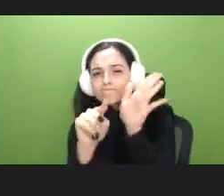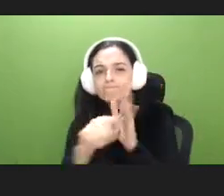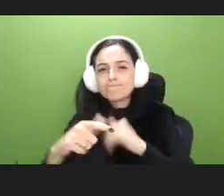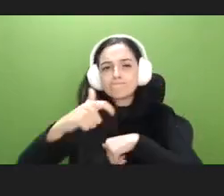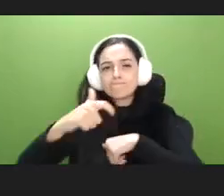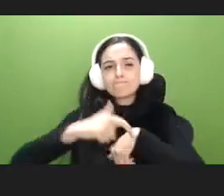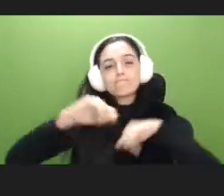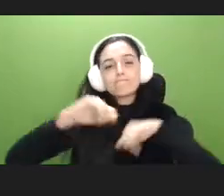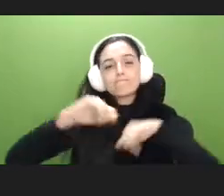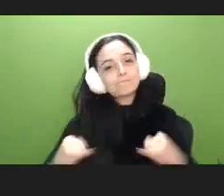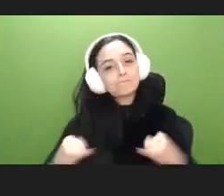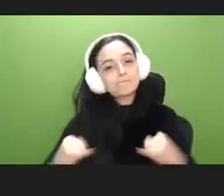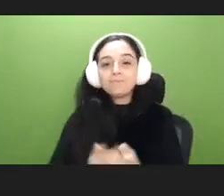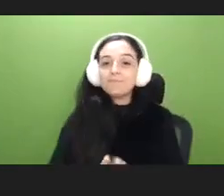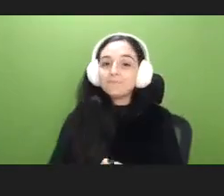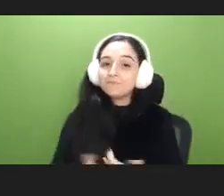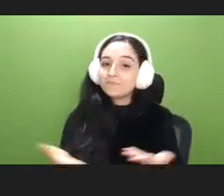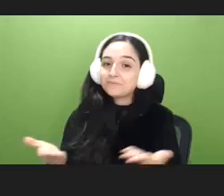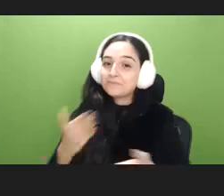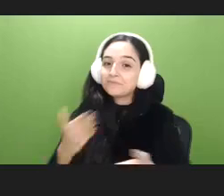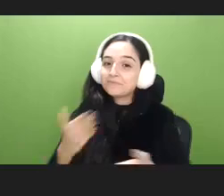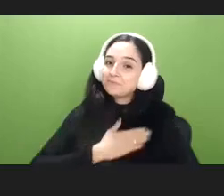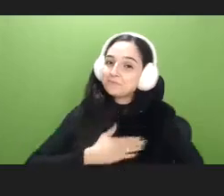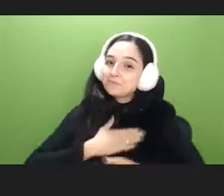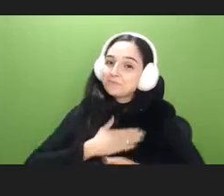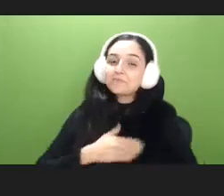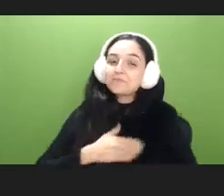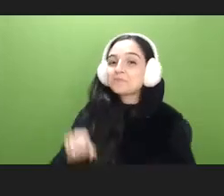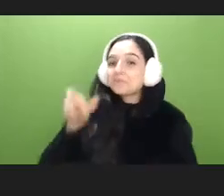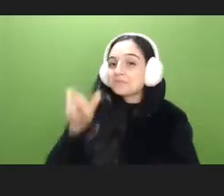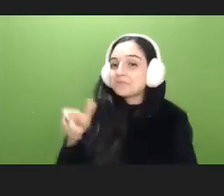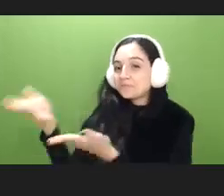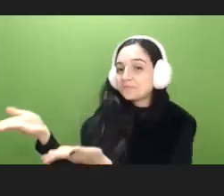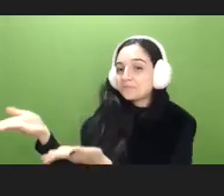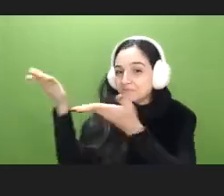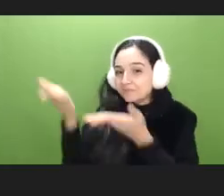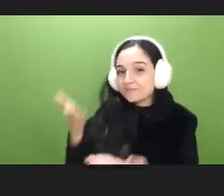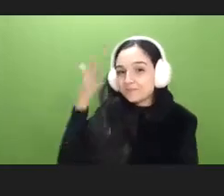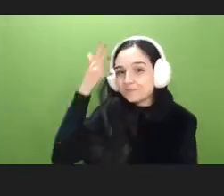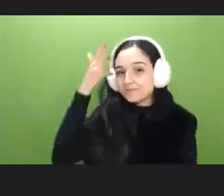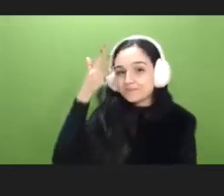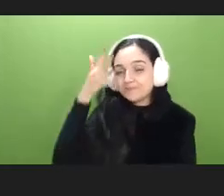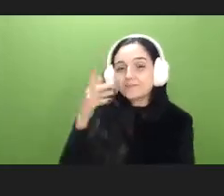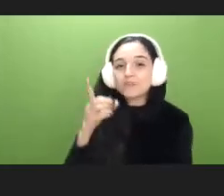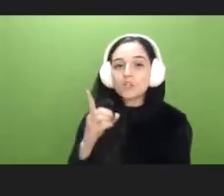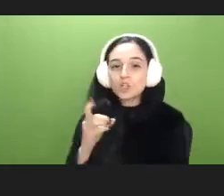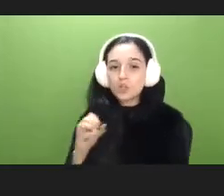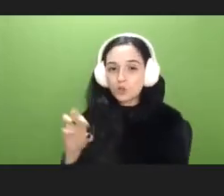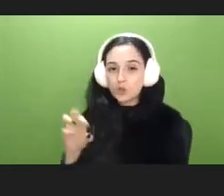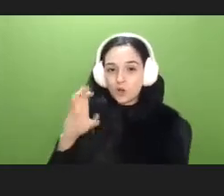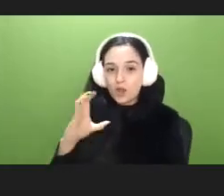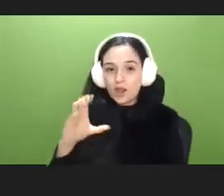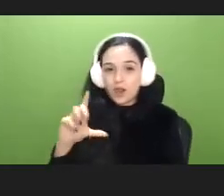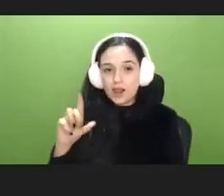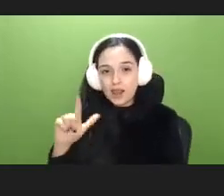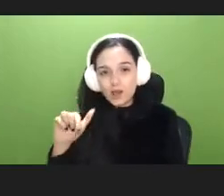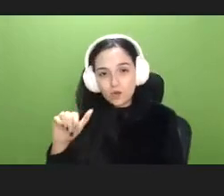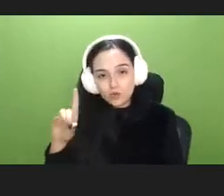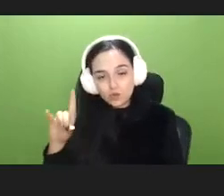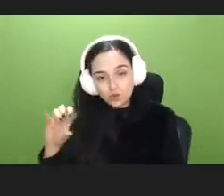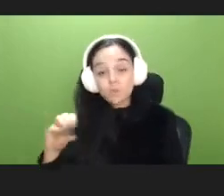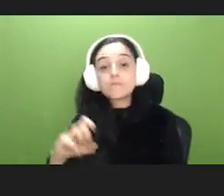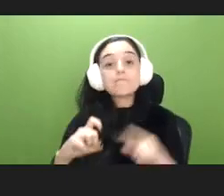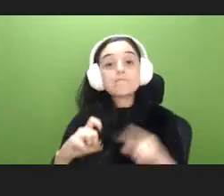Hoje, teremos a satisfação de receber nosso palestrante, Dr. Cláudio Tinoco, médico,